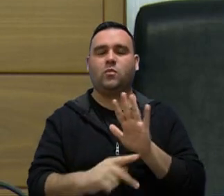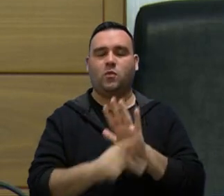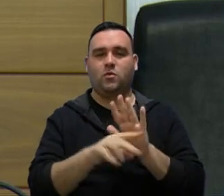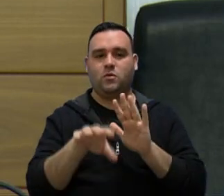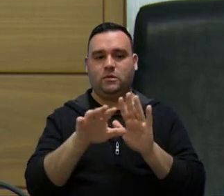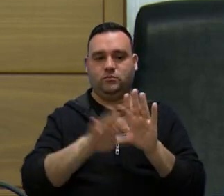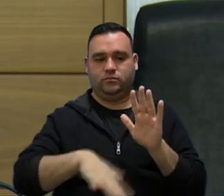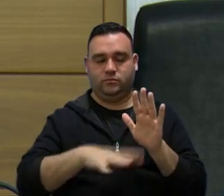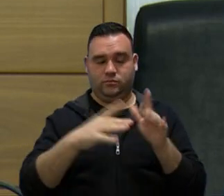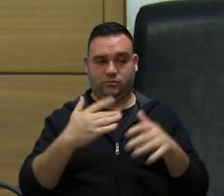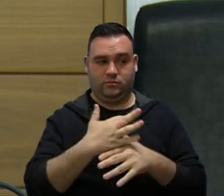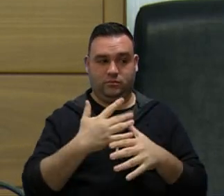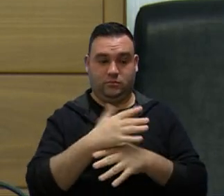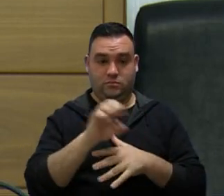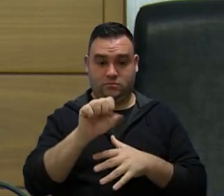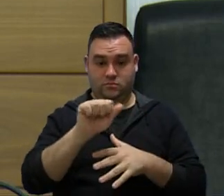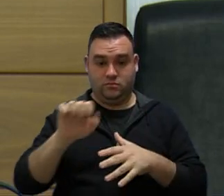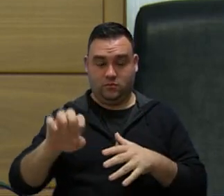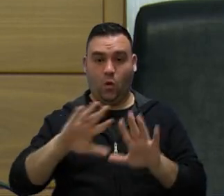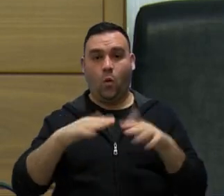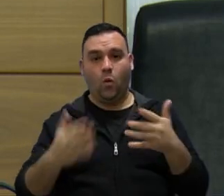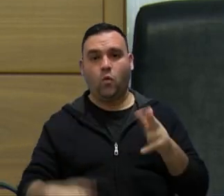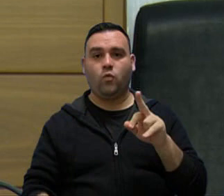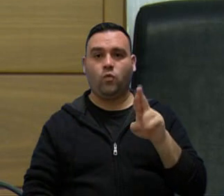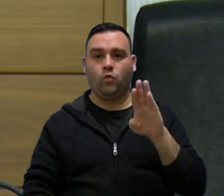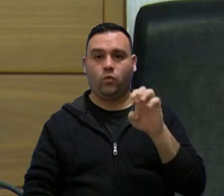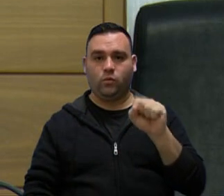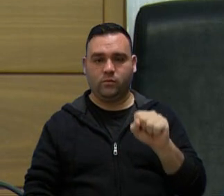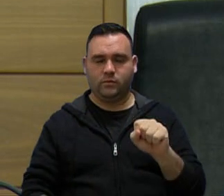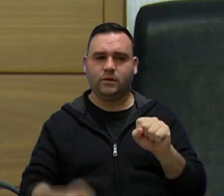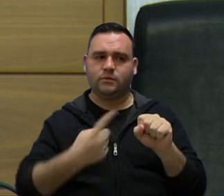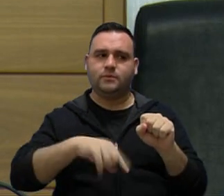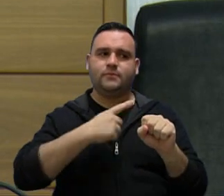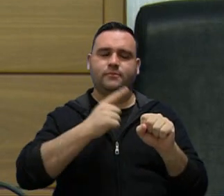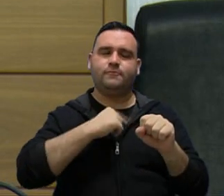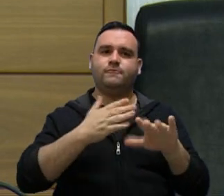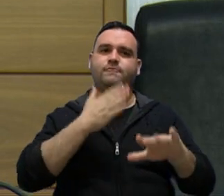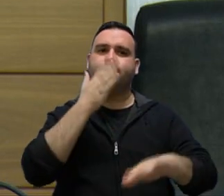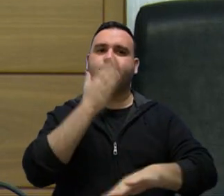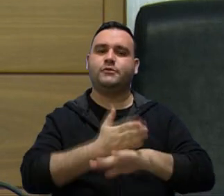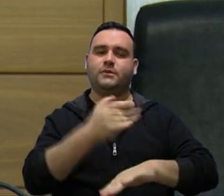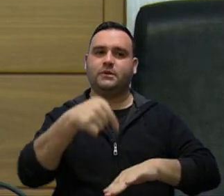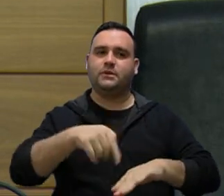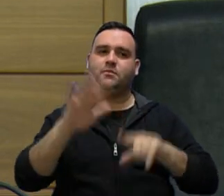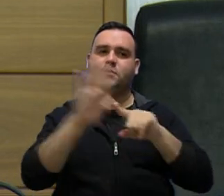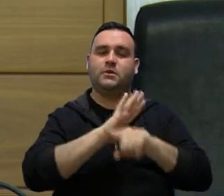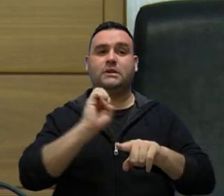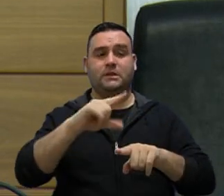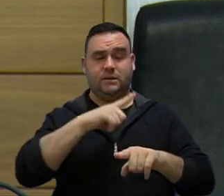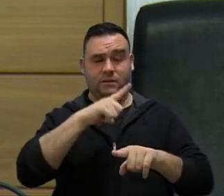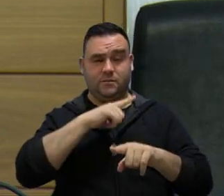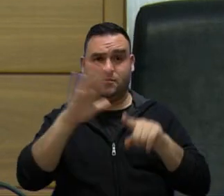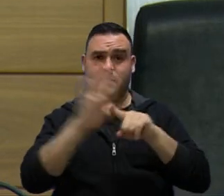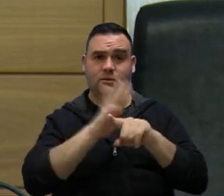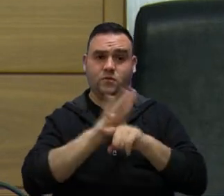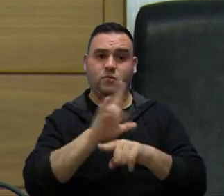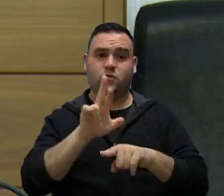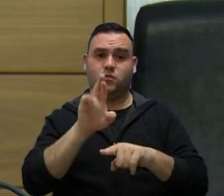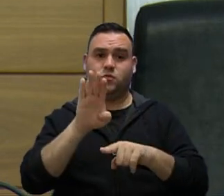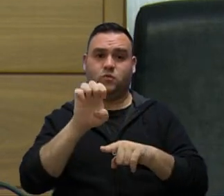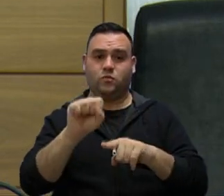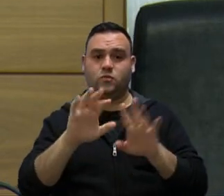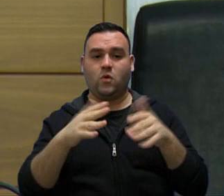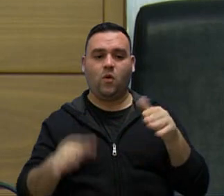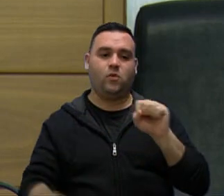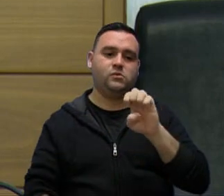apresentadas aqui pelo município com relação ao sai o a urbs a gente faz depilação aqui senhor tiver uma questionamento com relação ao pessoal